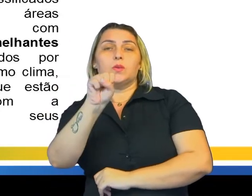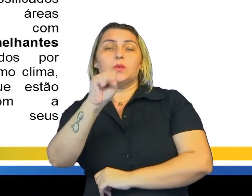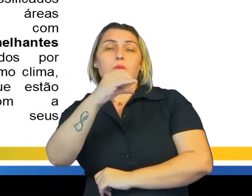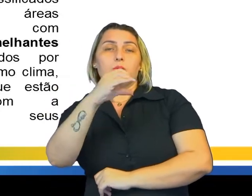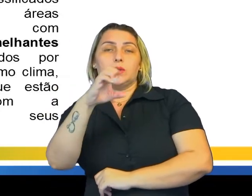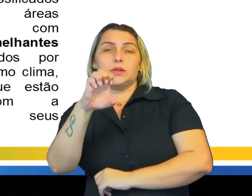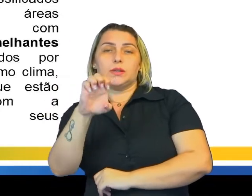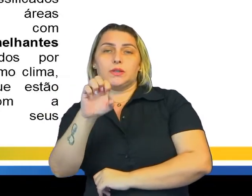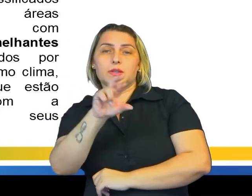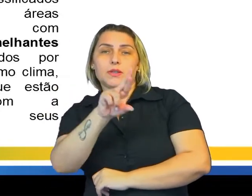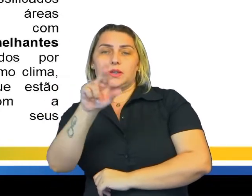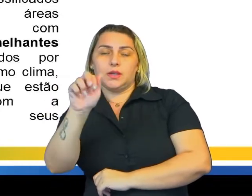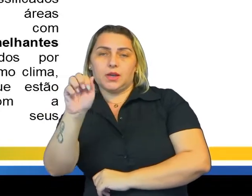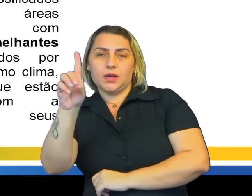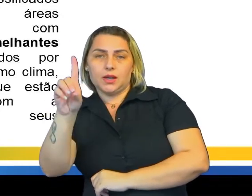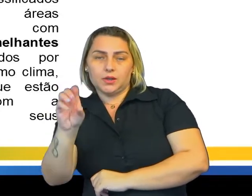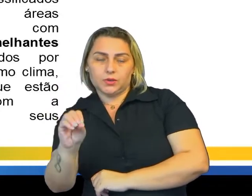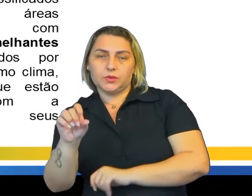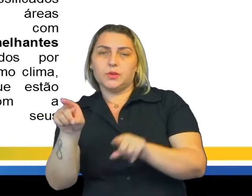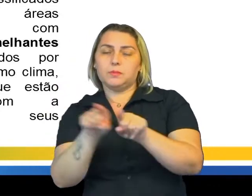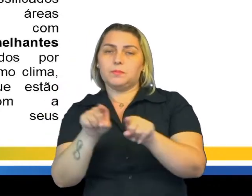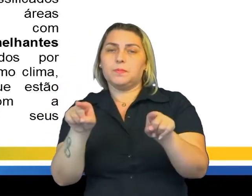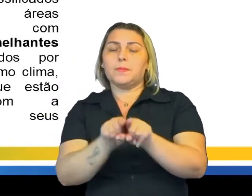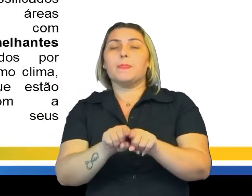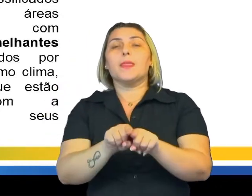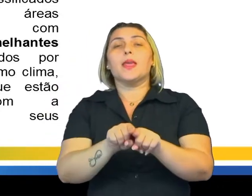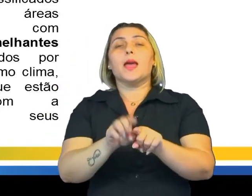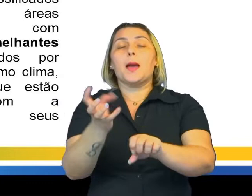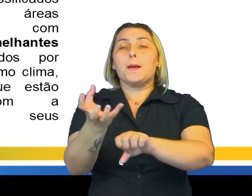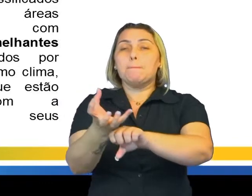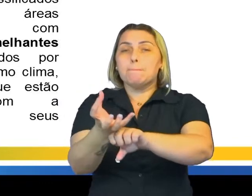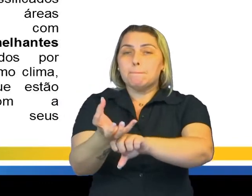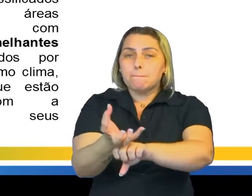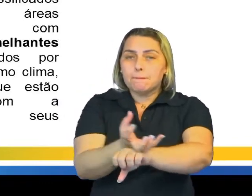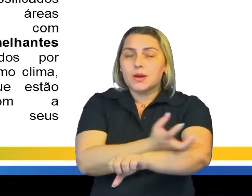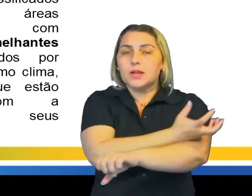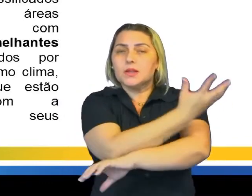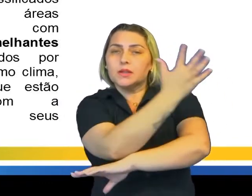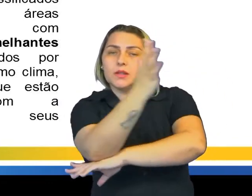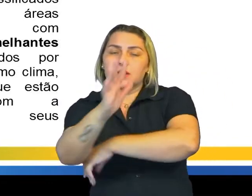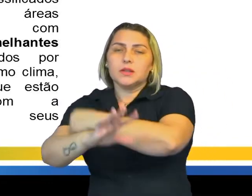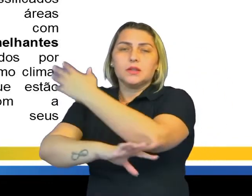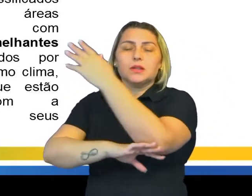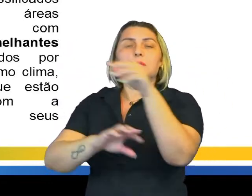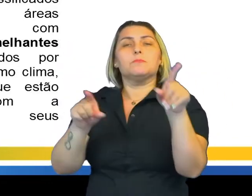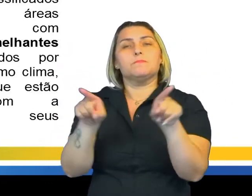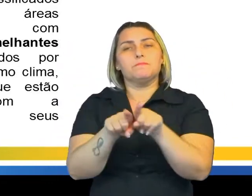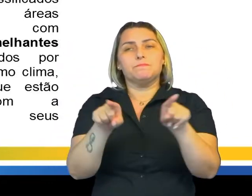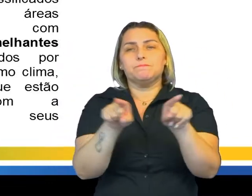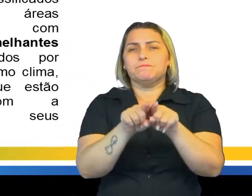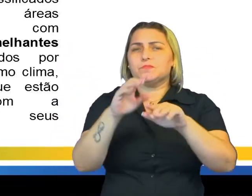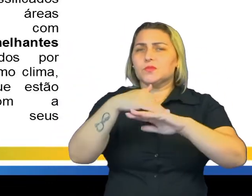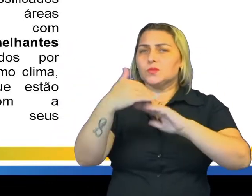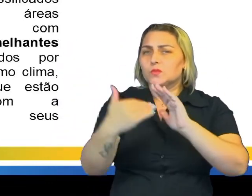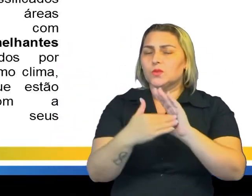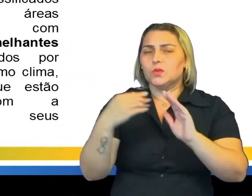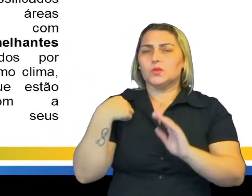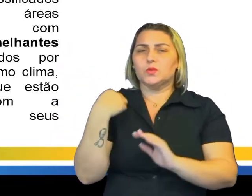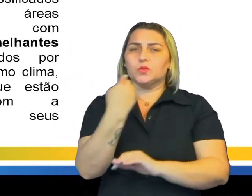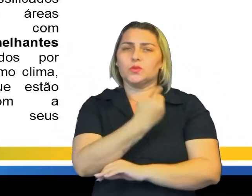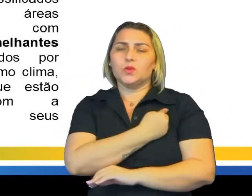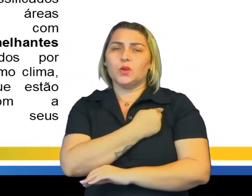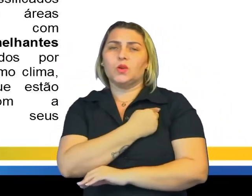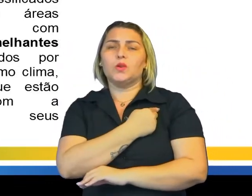que é Centro-Oeste e Nordeste, Mata Atlântica, que infelizmente ela compreendia todo o nosso